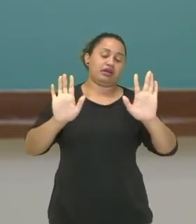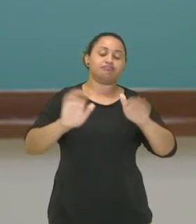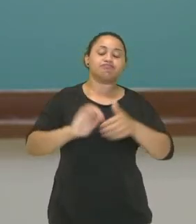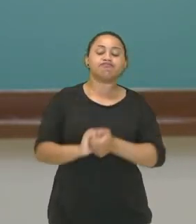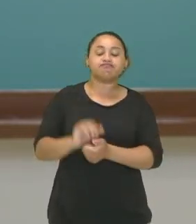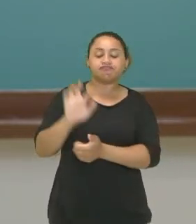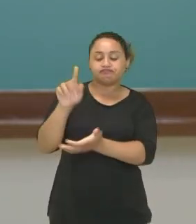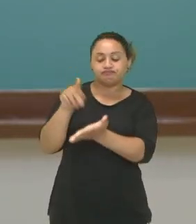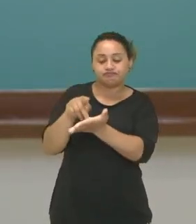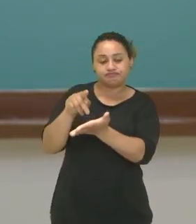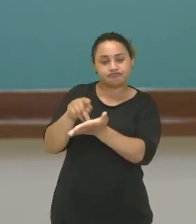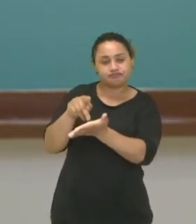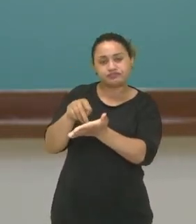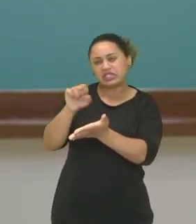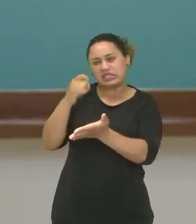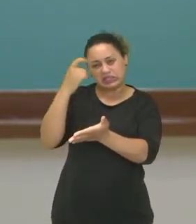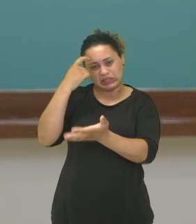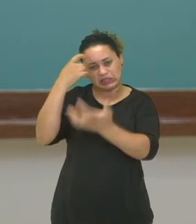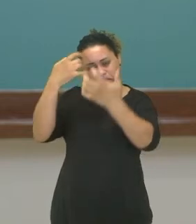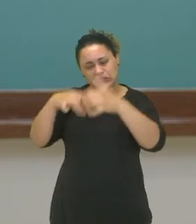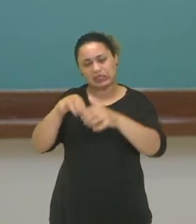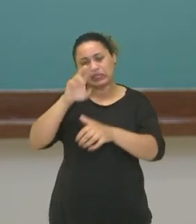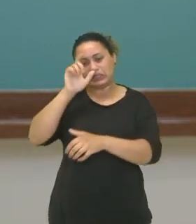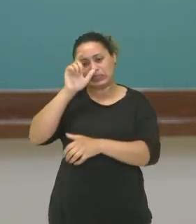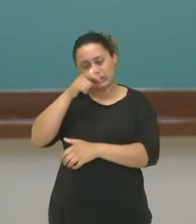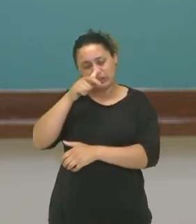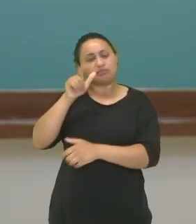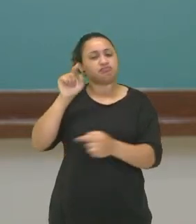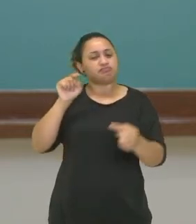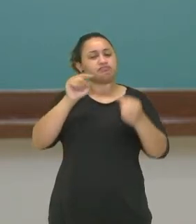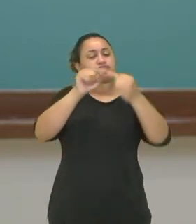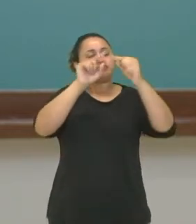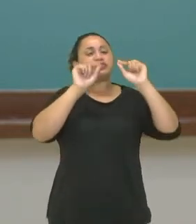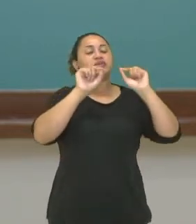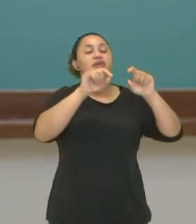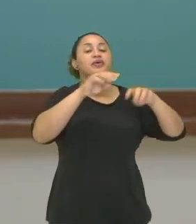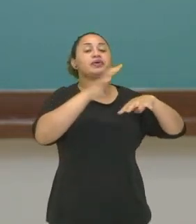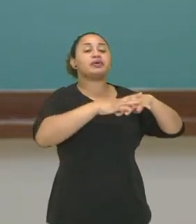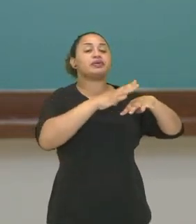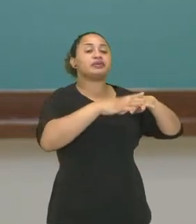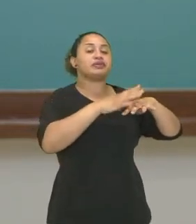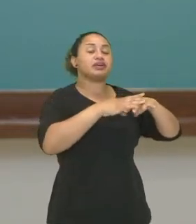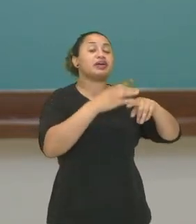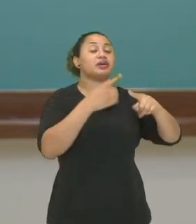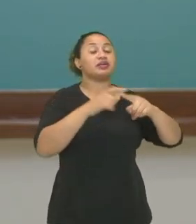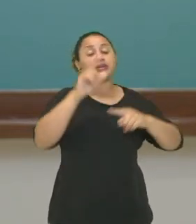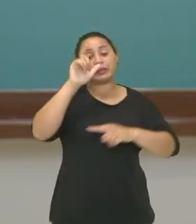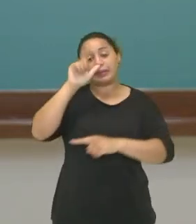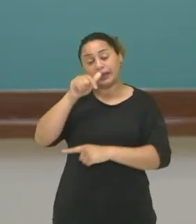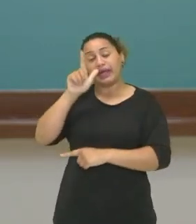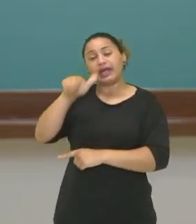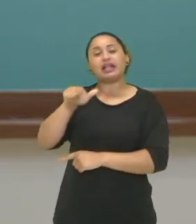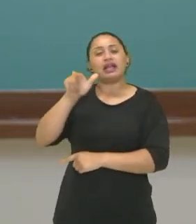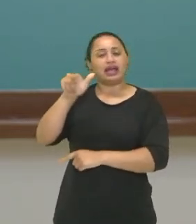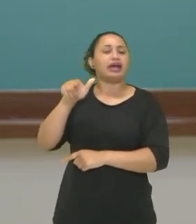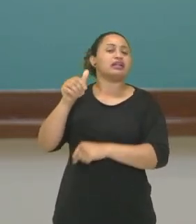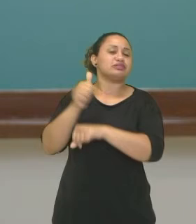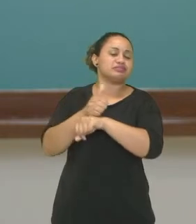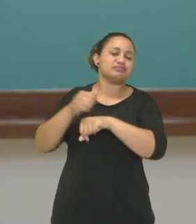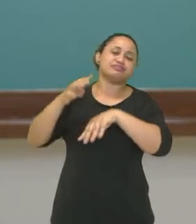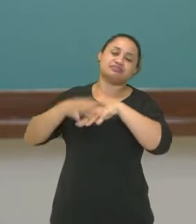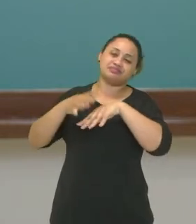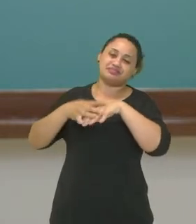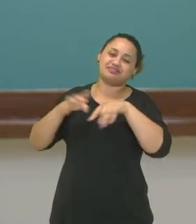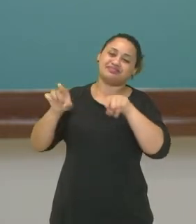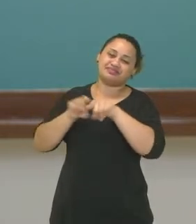verdade, pensada por Descartes, tinha uma ligação forte com a matemática. Afinal de contas, René Descartes era um grande matemático, assim